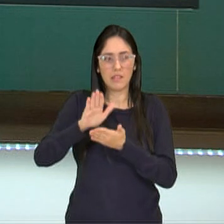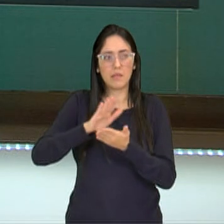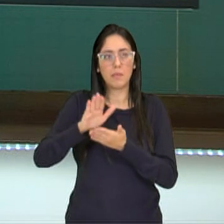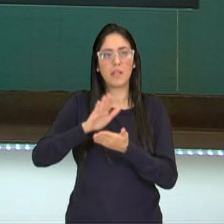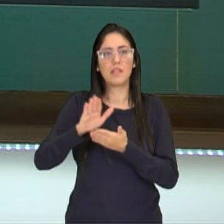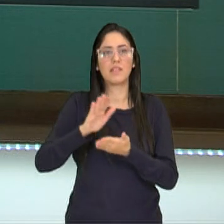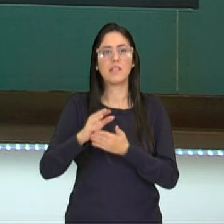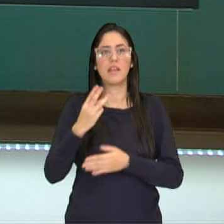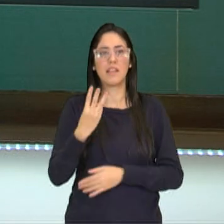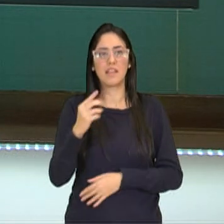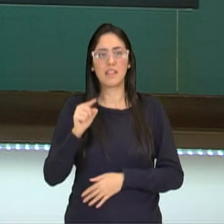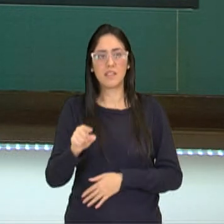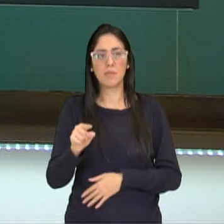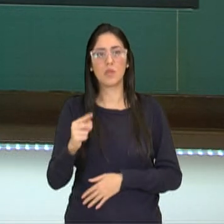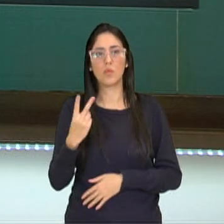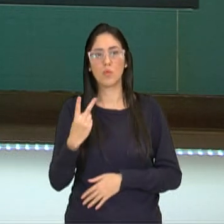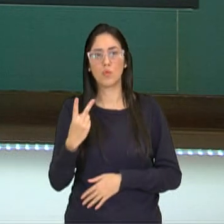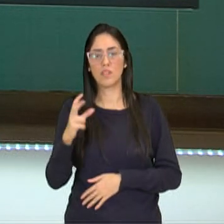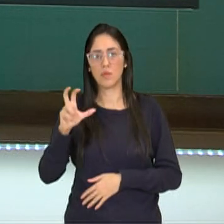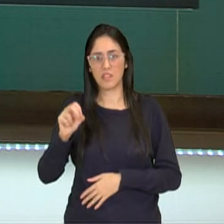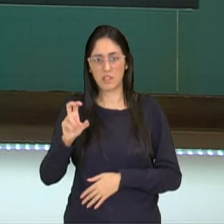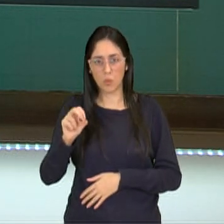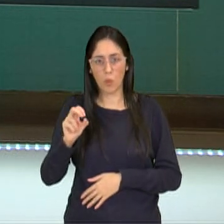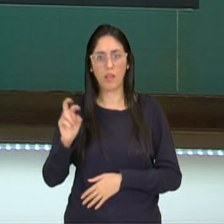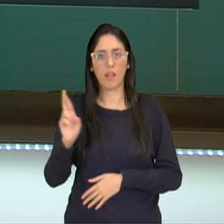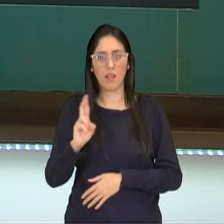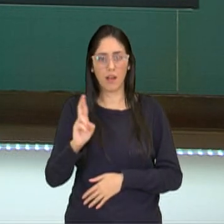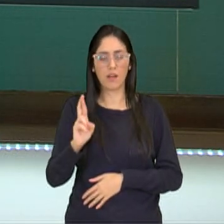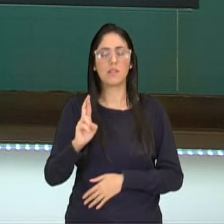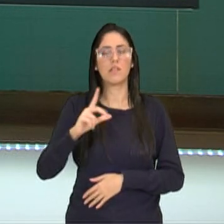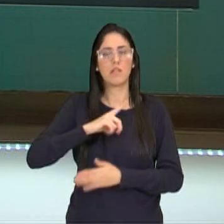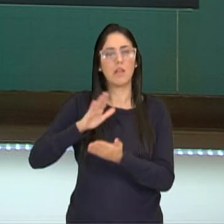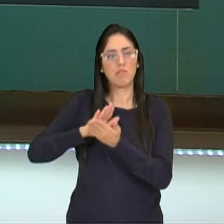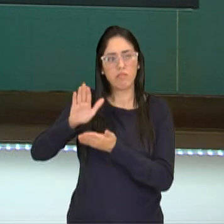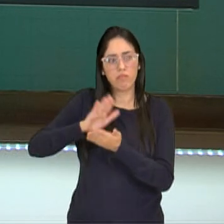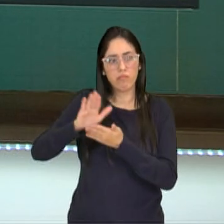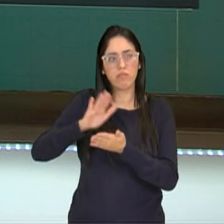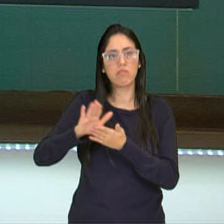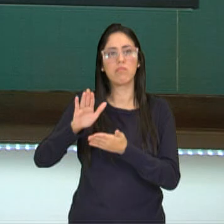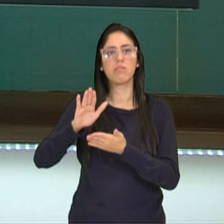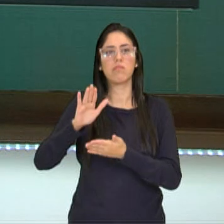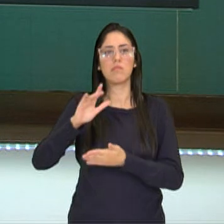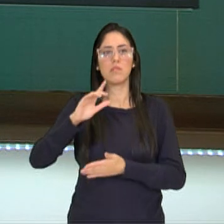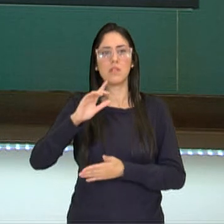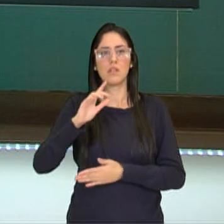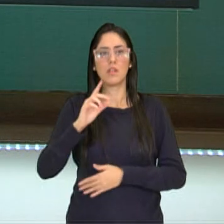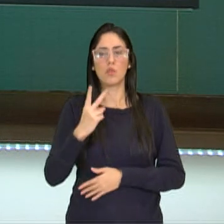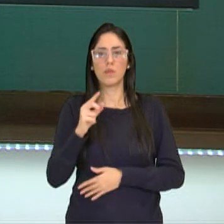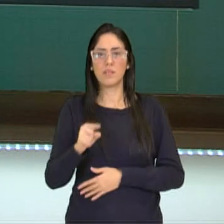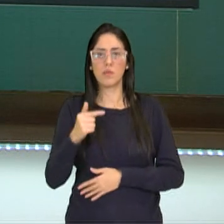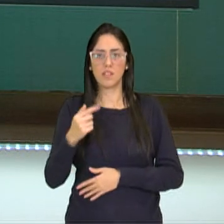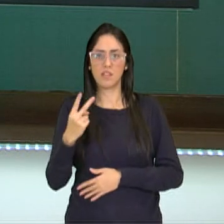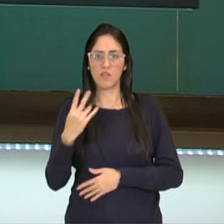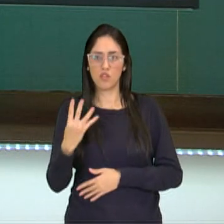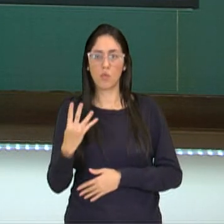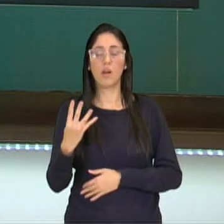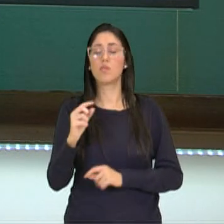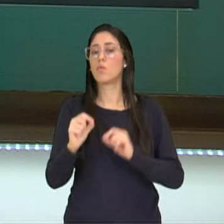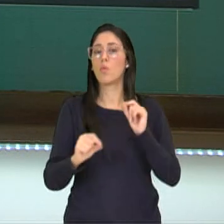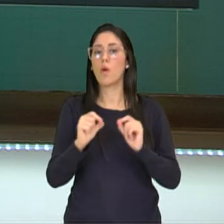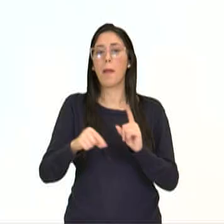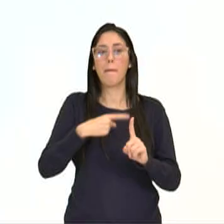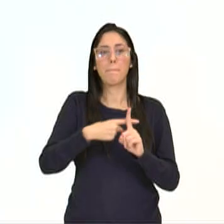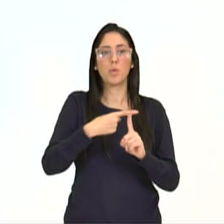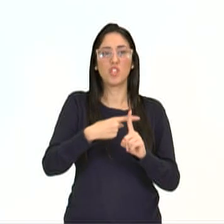3.250, das despesas, 2.724, ou seja, ele tem um saldo positivo de R$